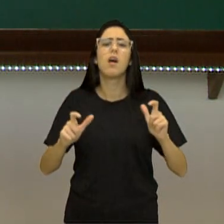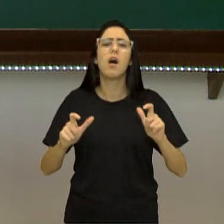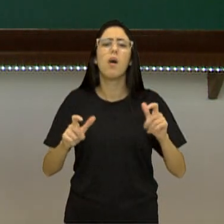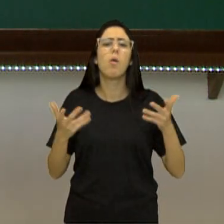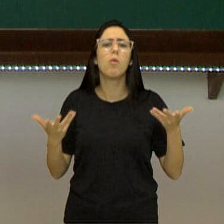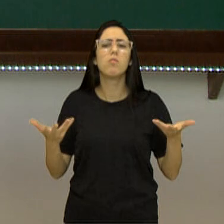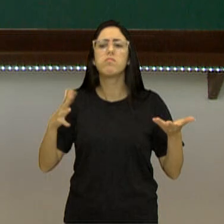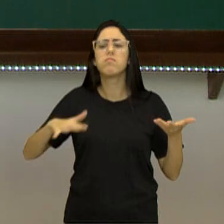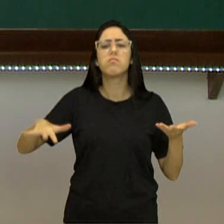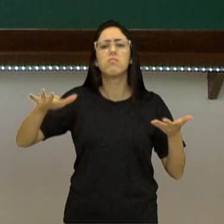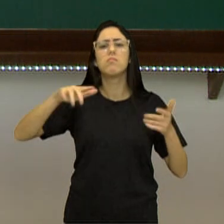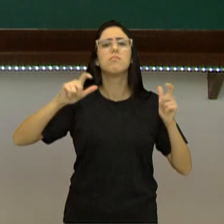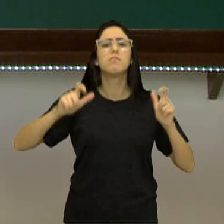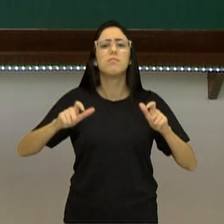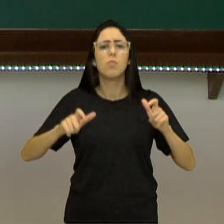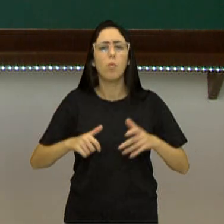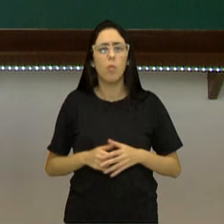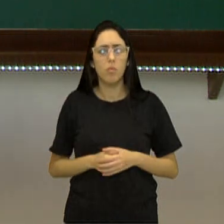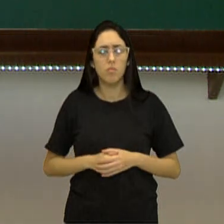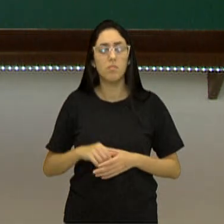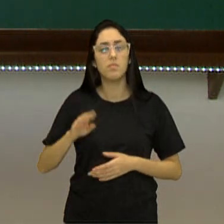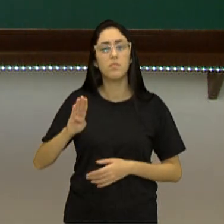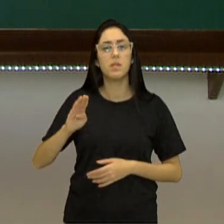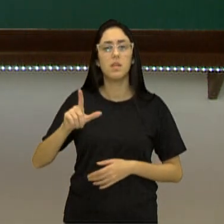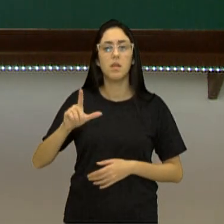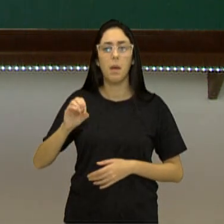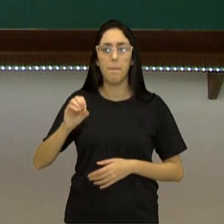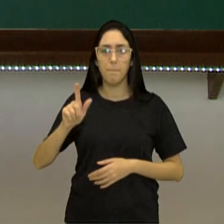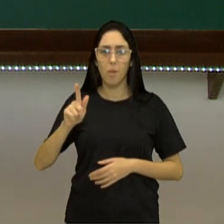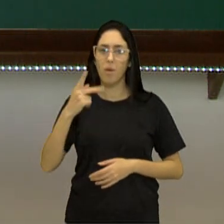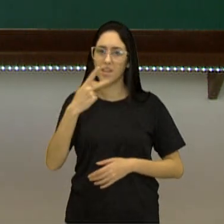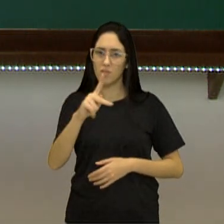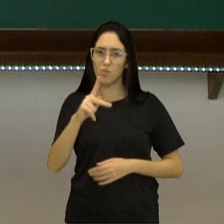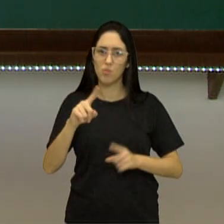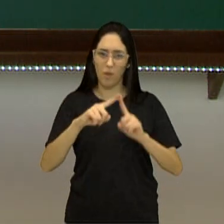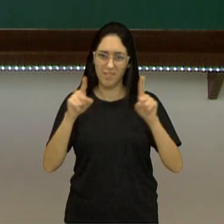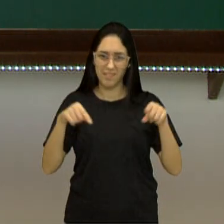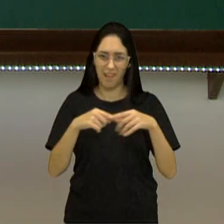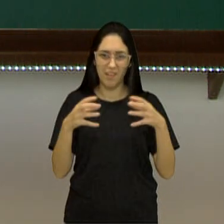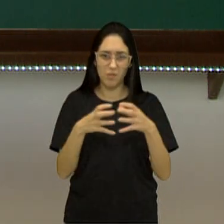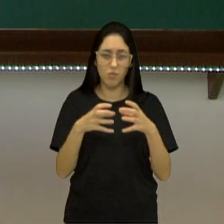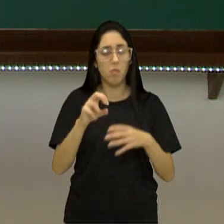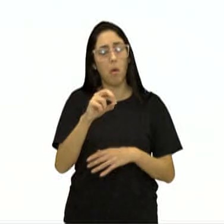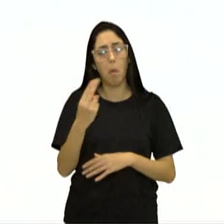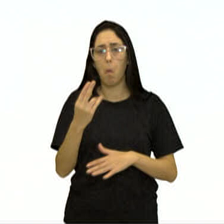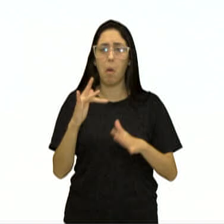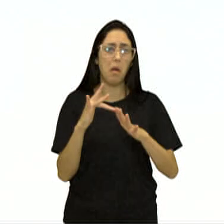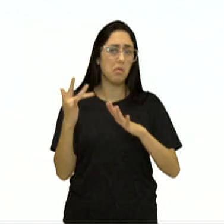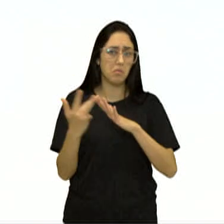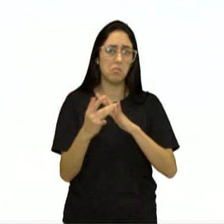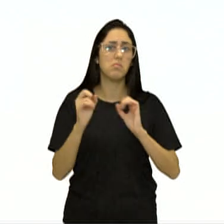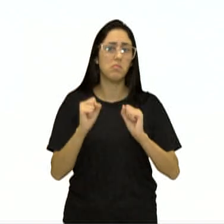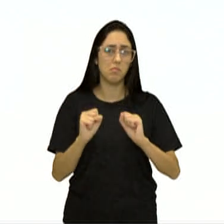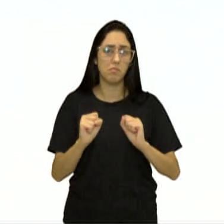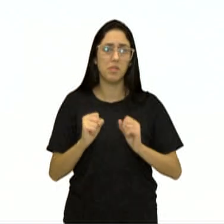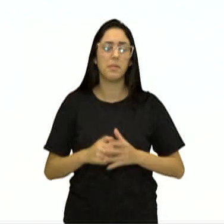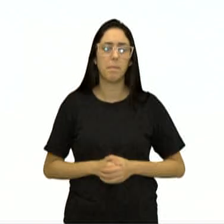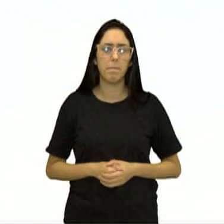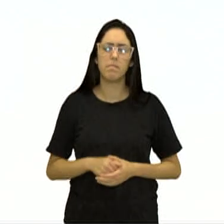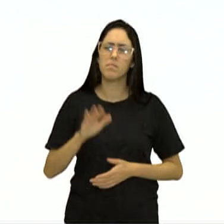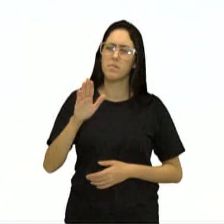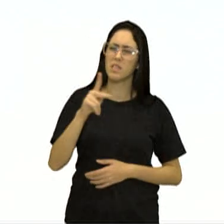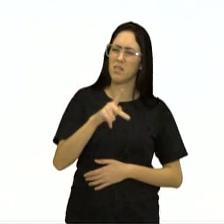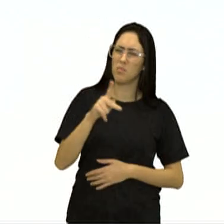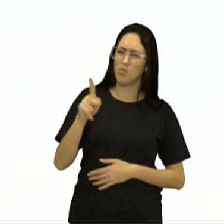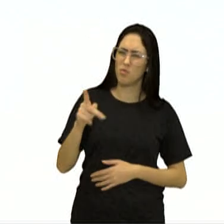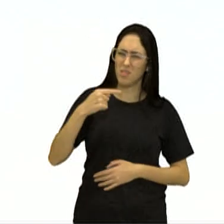circular onde? Qual é o suporte? No blog da sua turma ou então nas redes sociais. Professor, mas eu